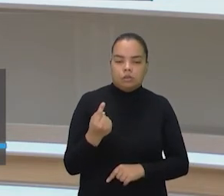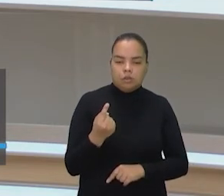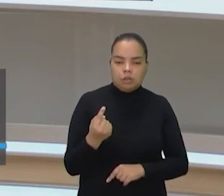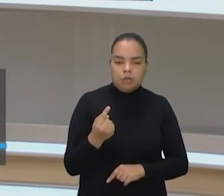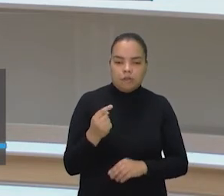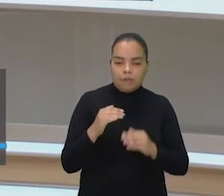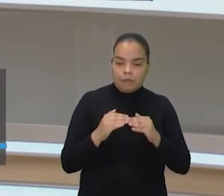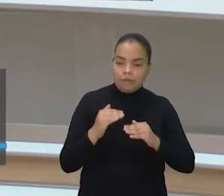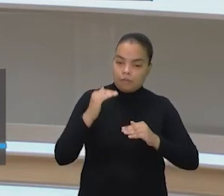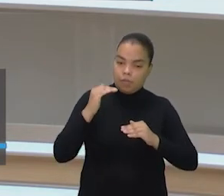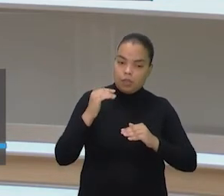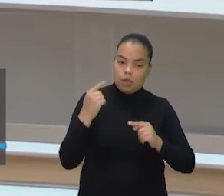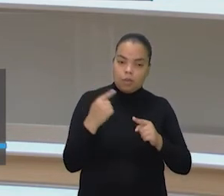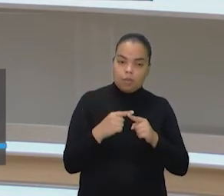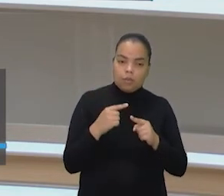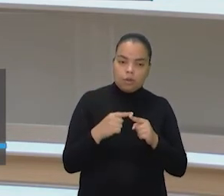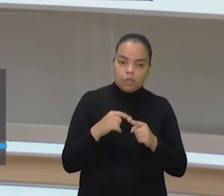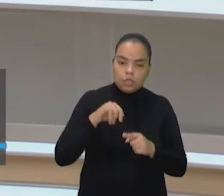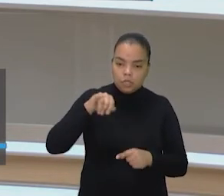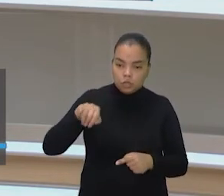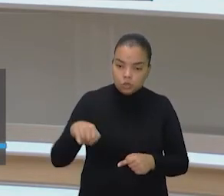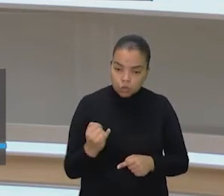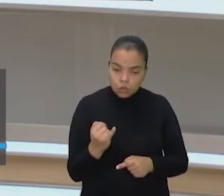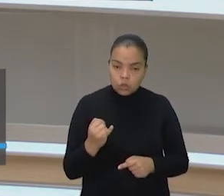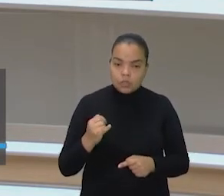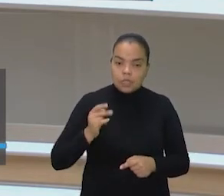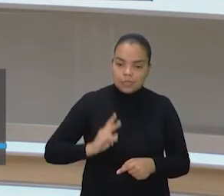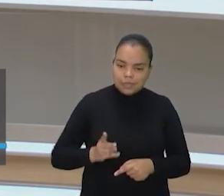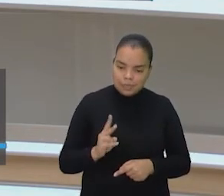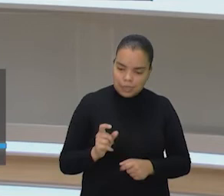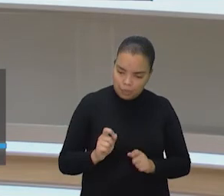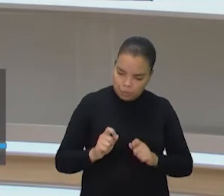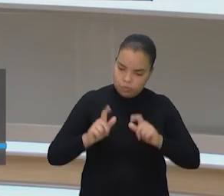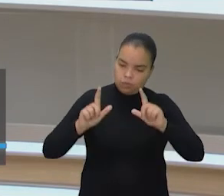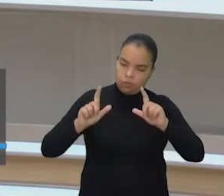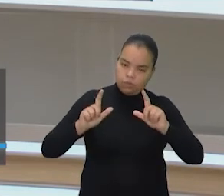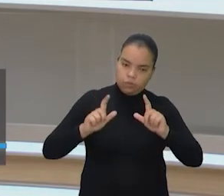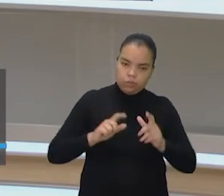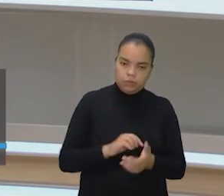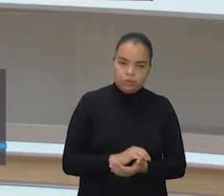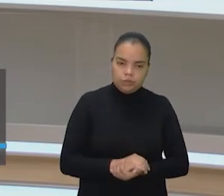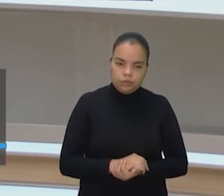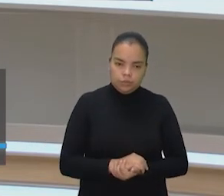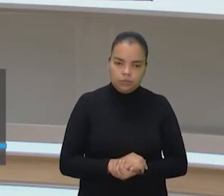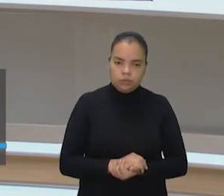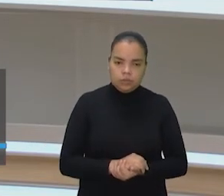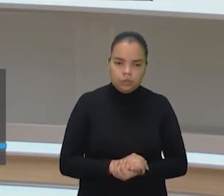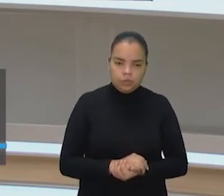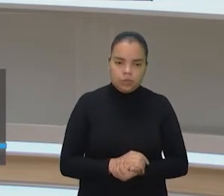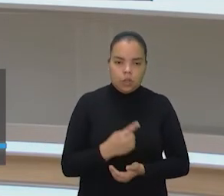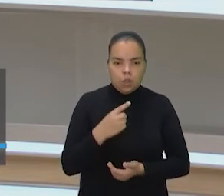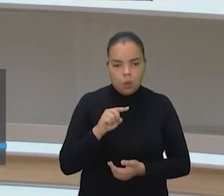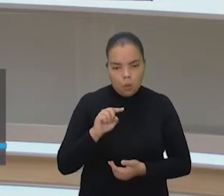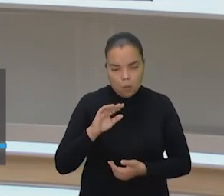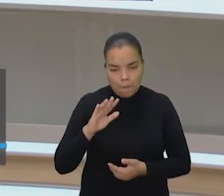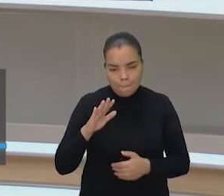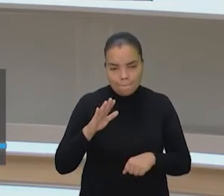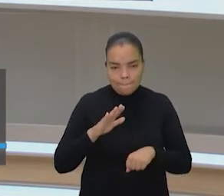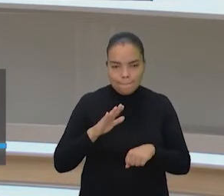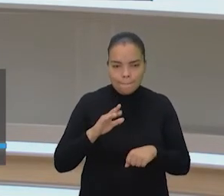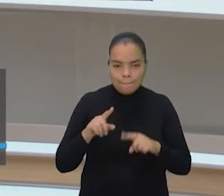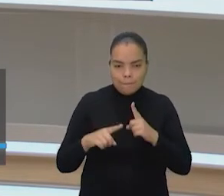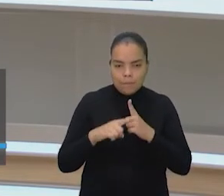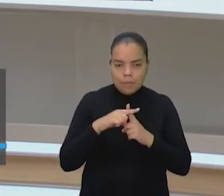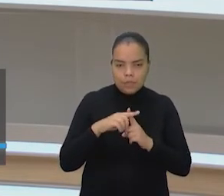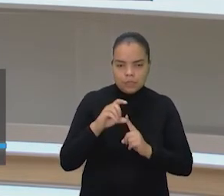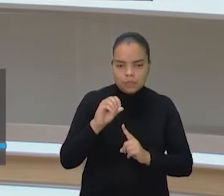vai ficar maior, porque os juros é sempre o maior. Então, você tem 1 e mais o aumento, né? 1 mais 0,3, no